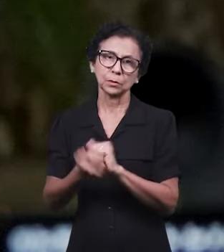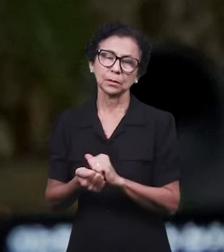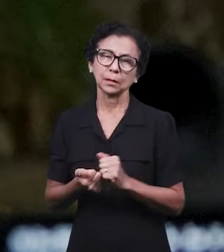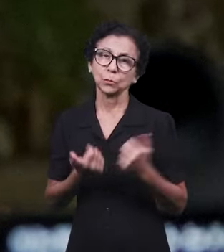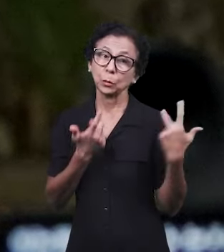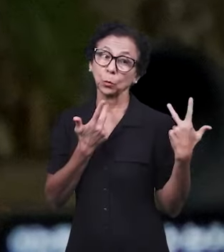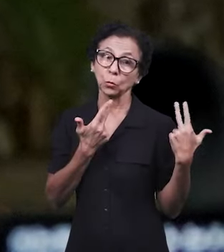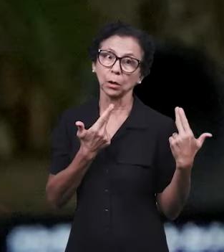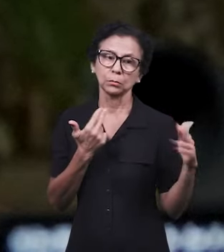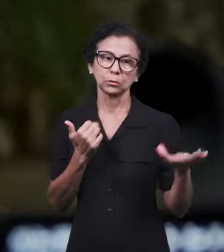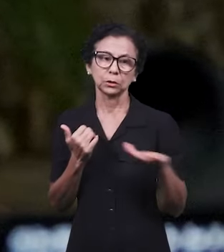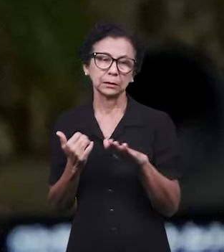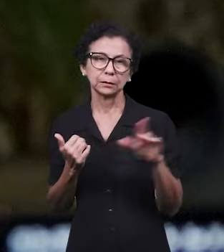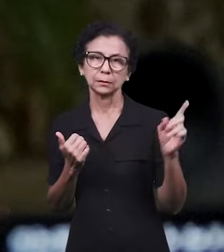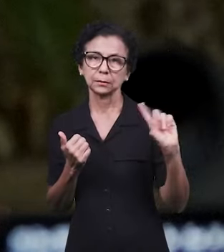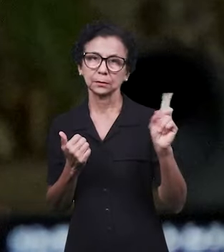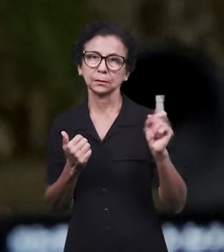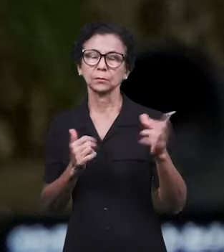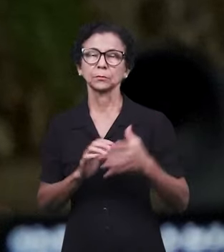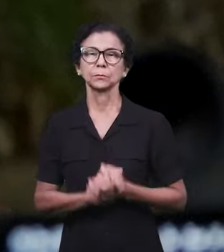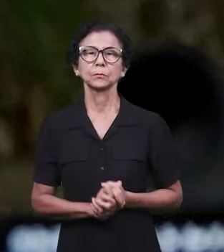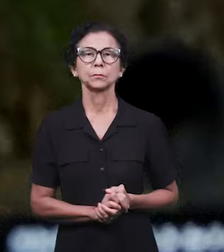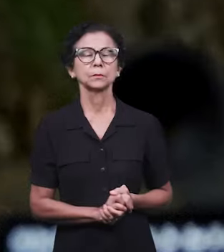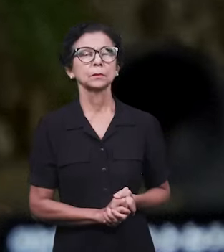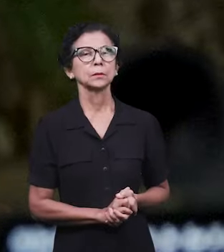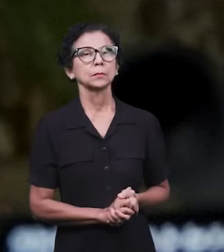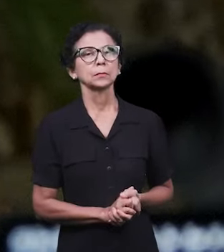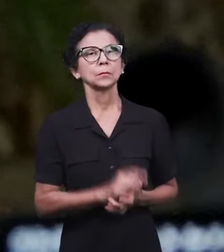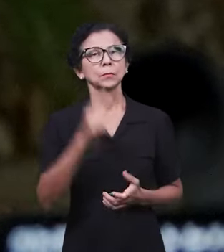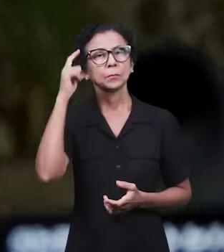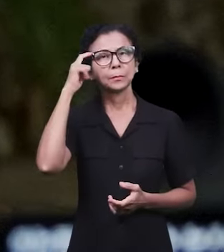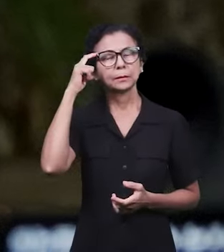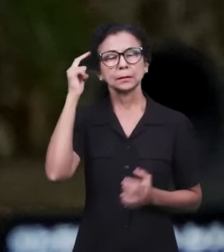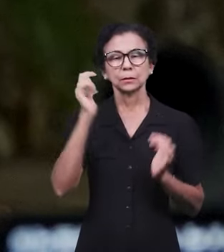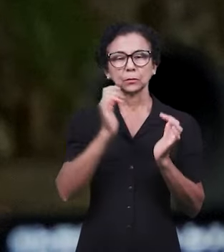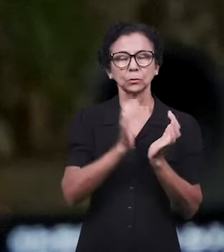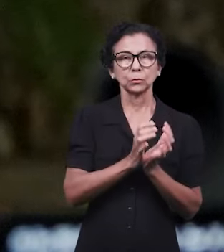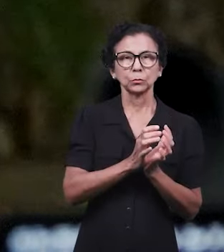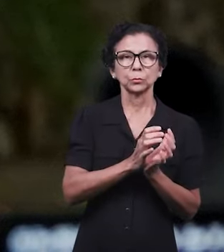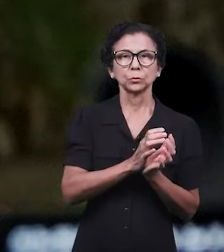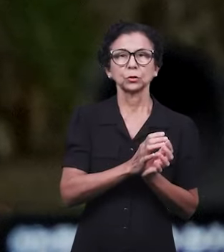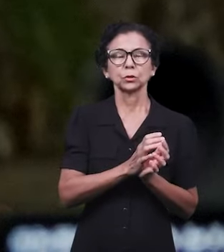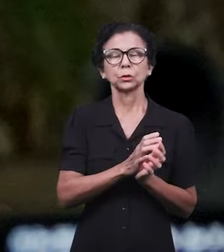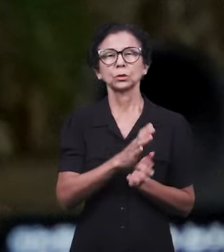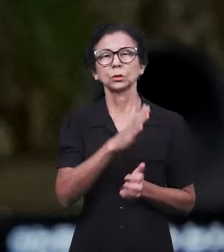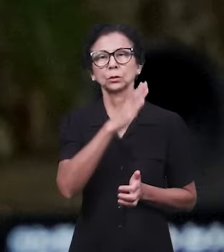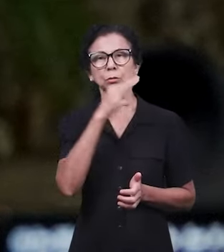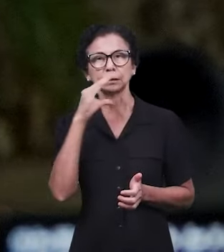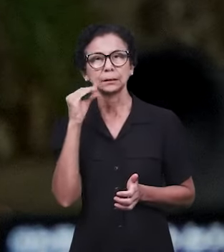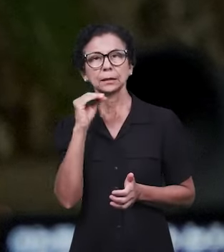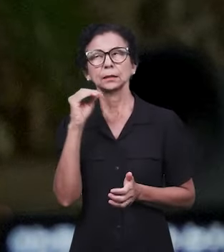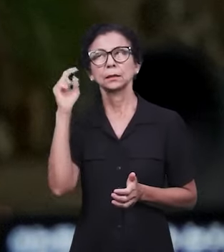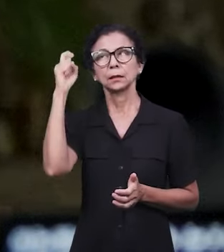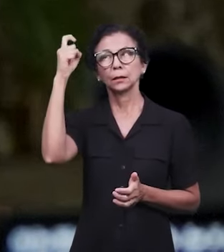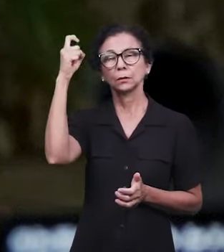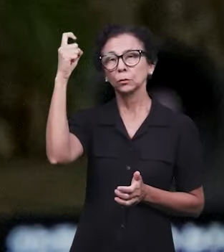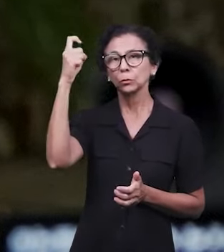material. E é importante também, eu falo sempre, que assim, dentro da minha realidade de escola, a importância da participação da